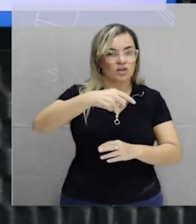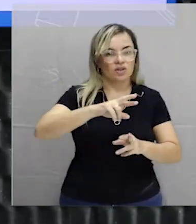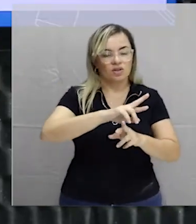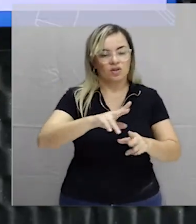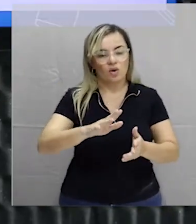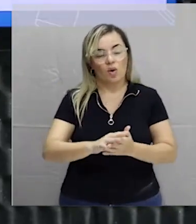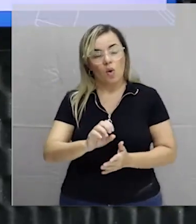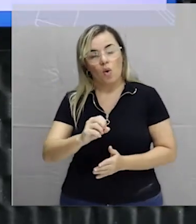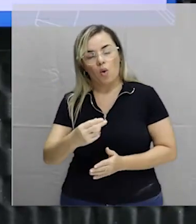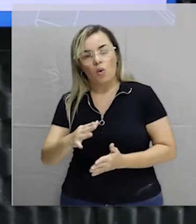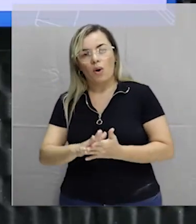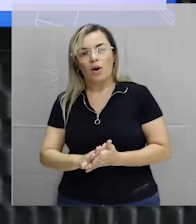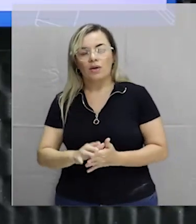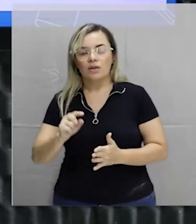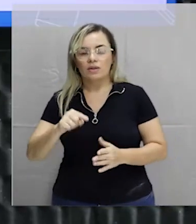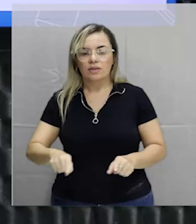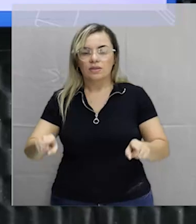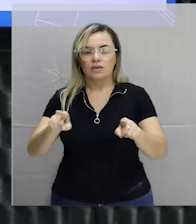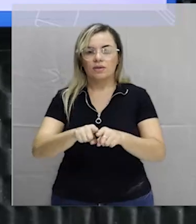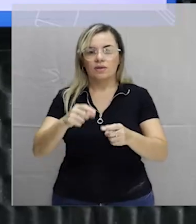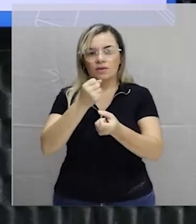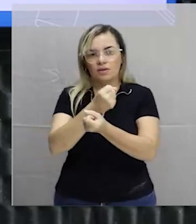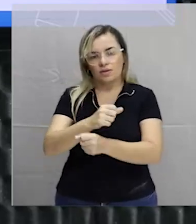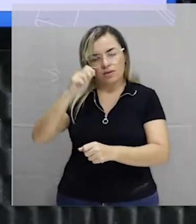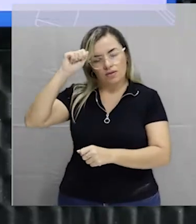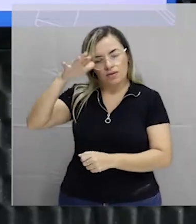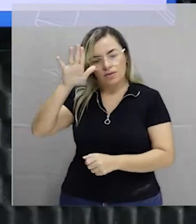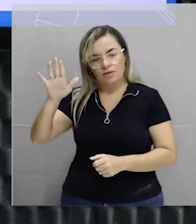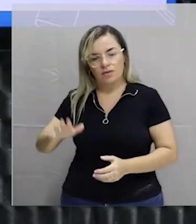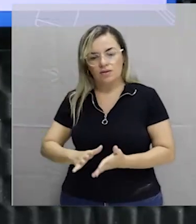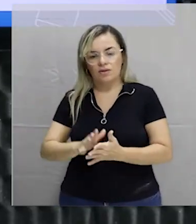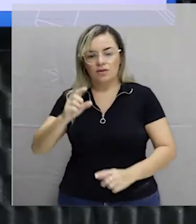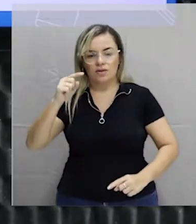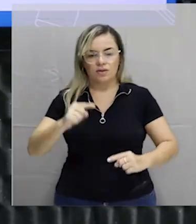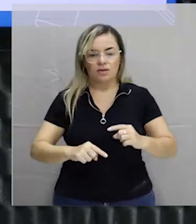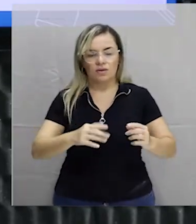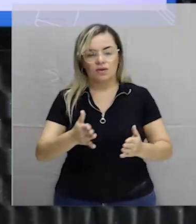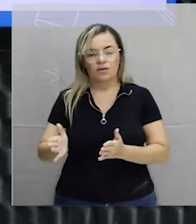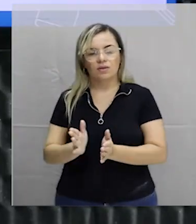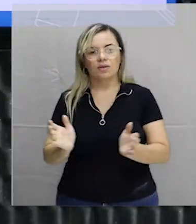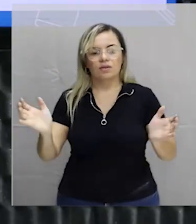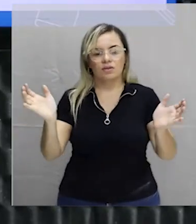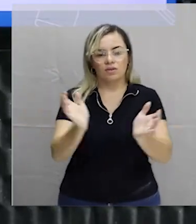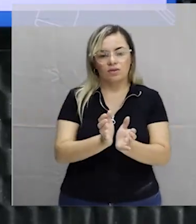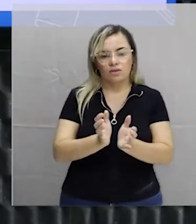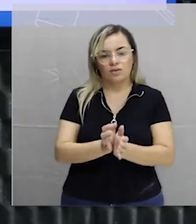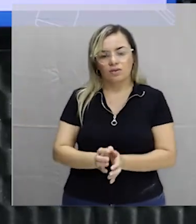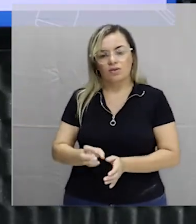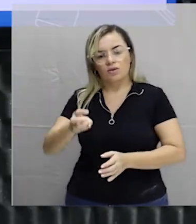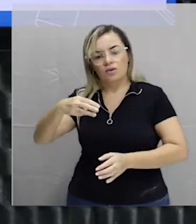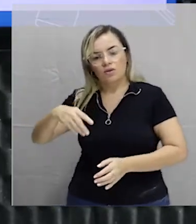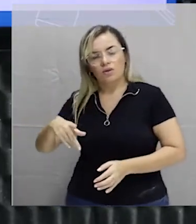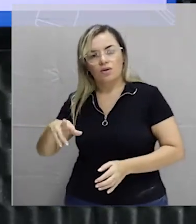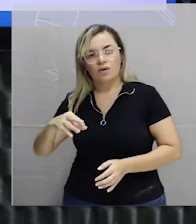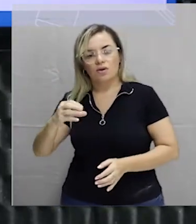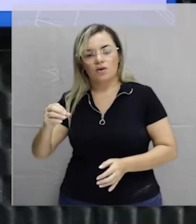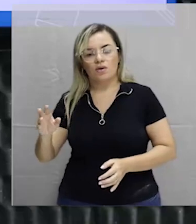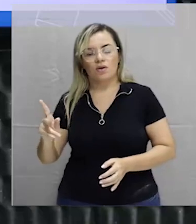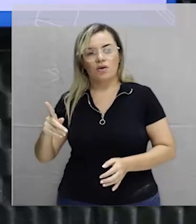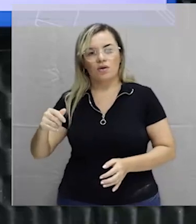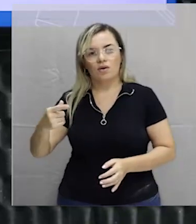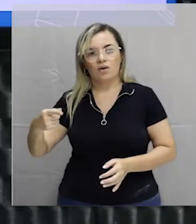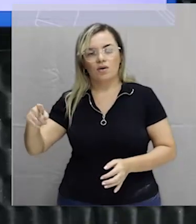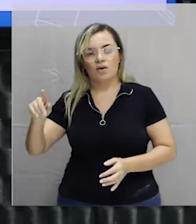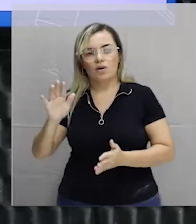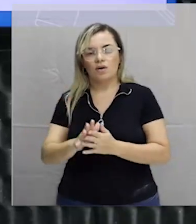mão de obra indígena. Não só por conta das proibições da companhia de comércio, mas também por conta